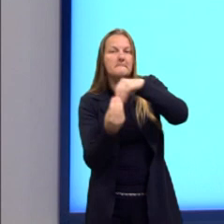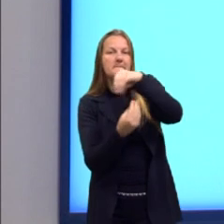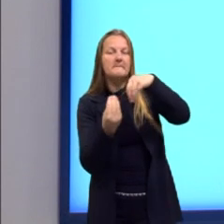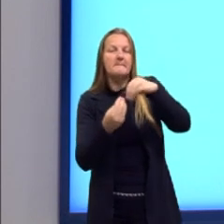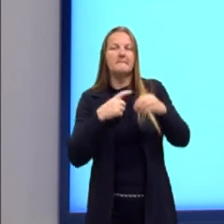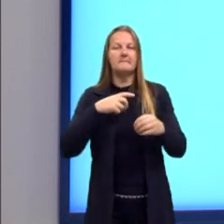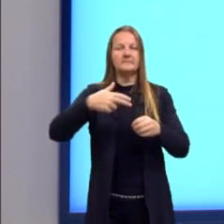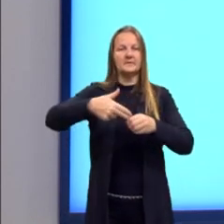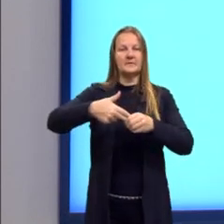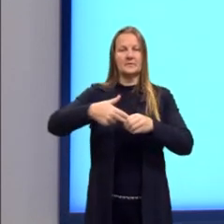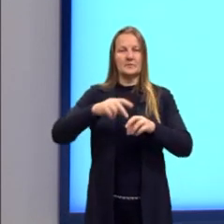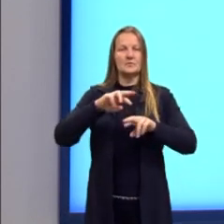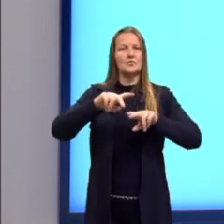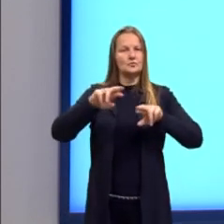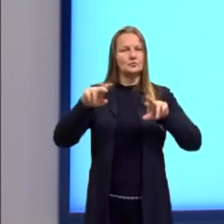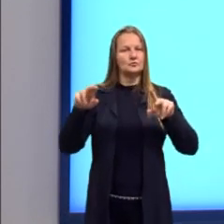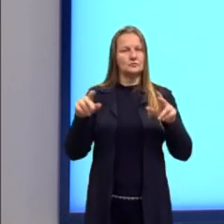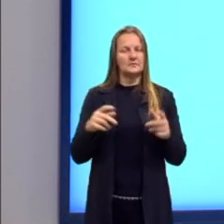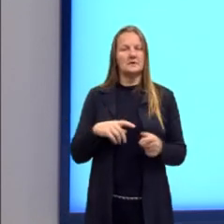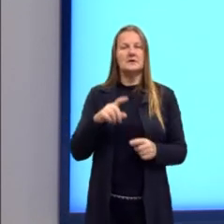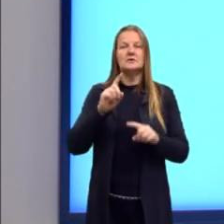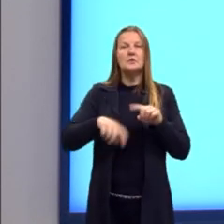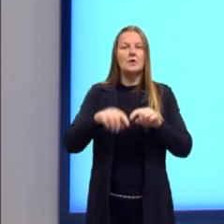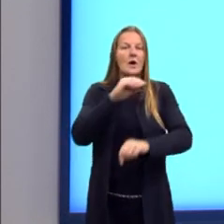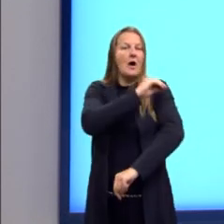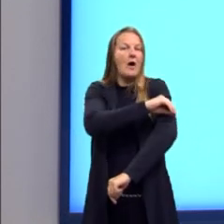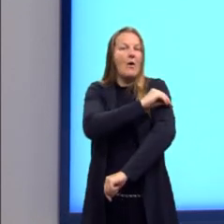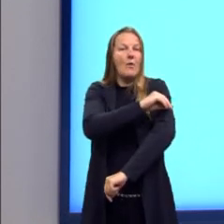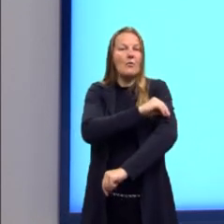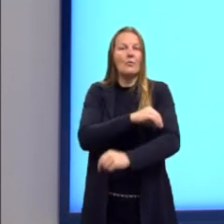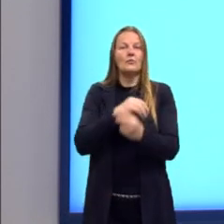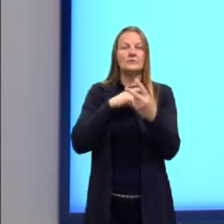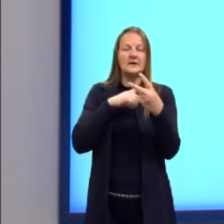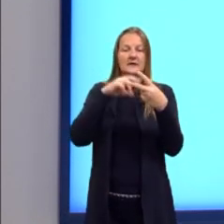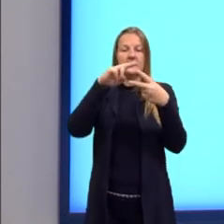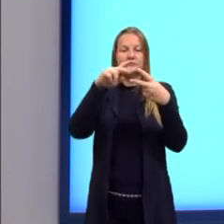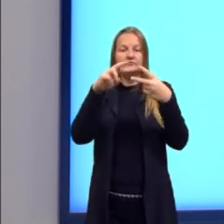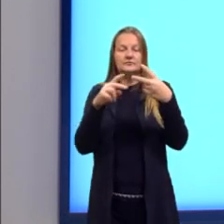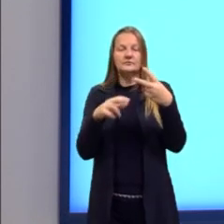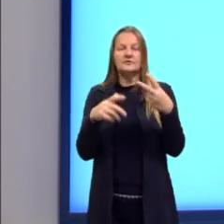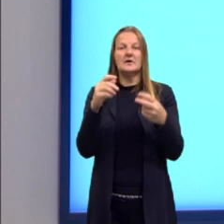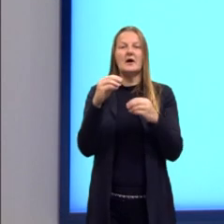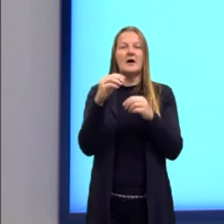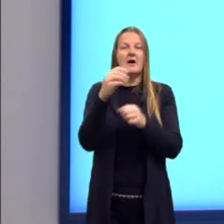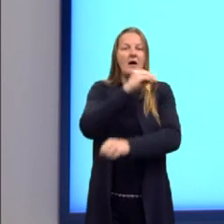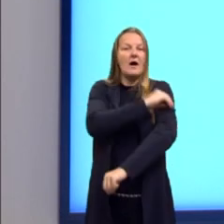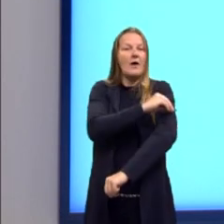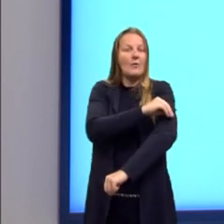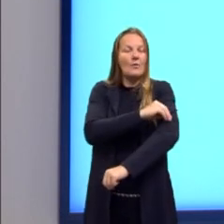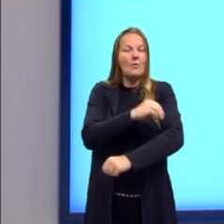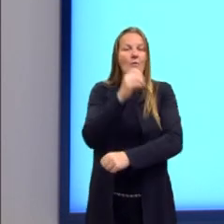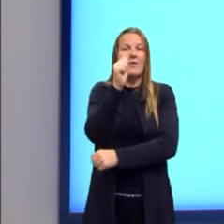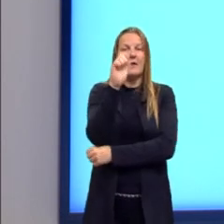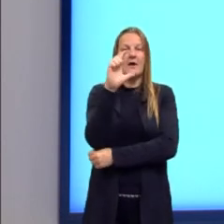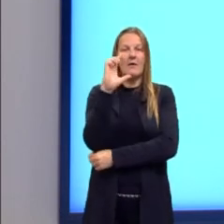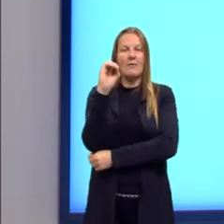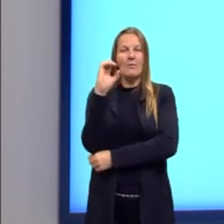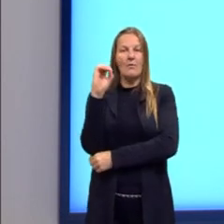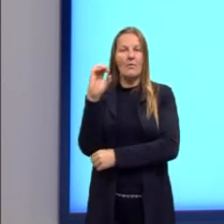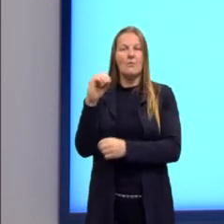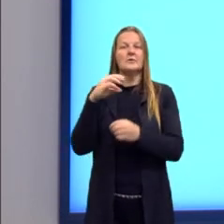combust bom então não tem sua álcool no álcool quando eu digo que é algo não tem sua álcool tem outras